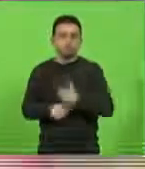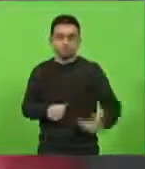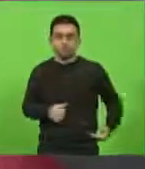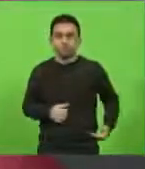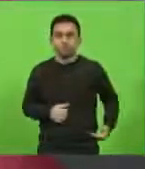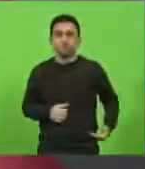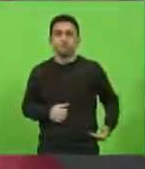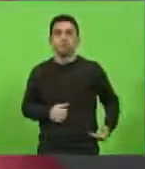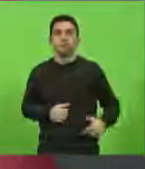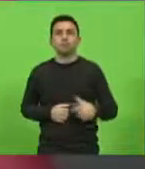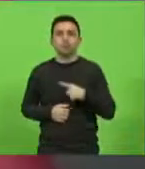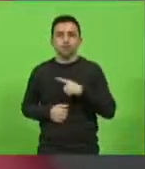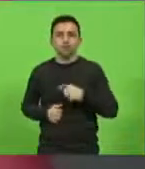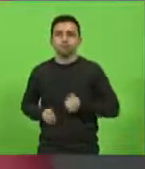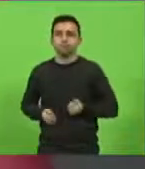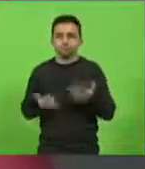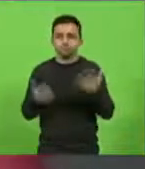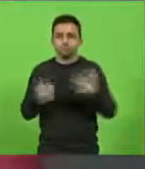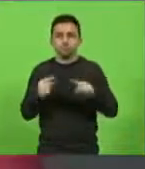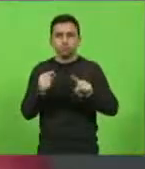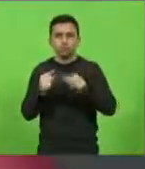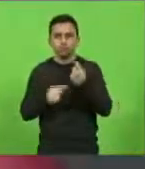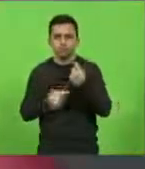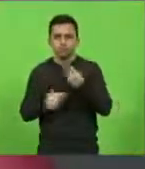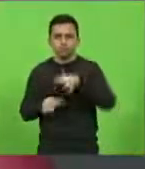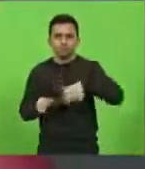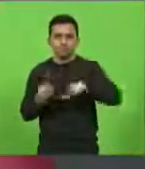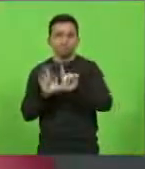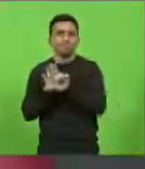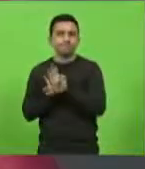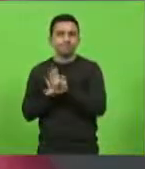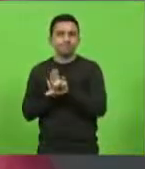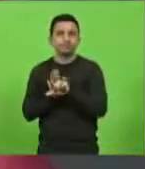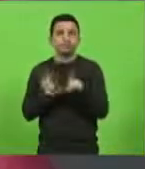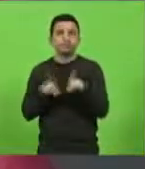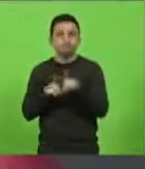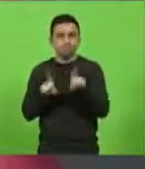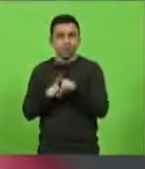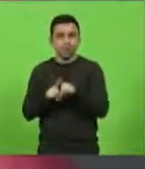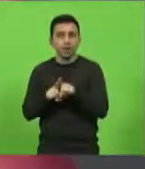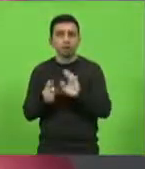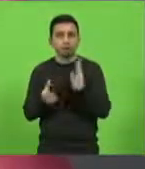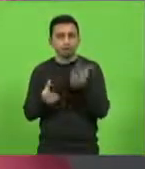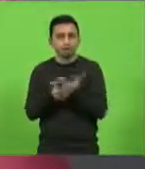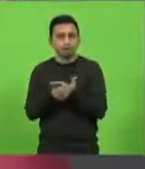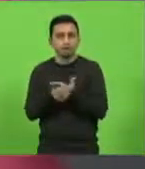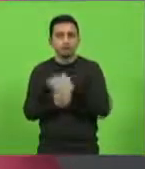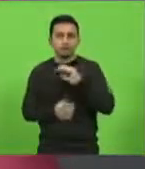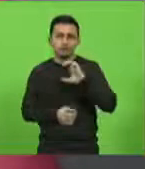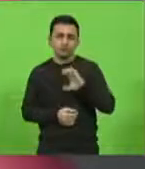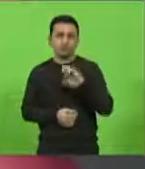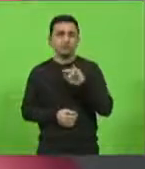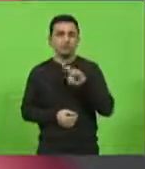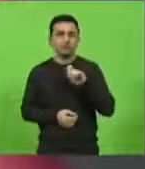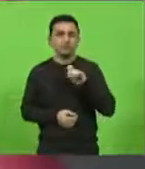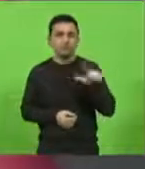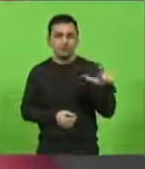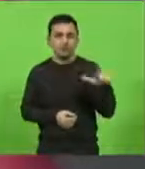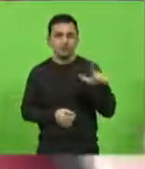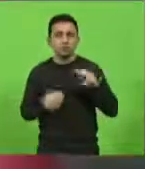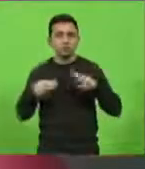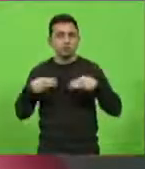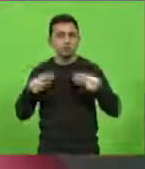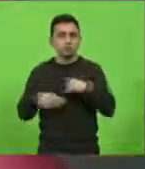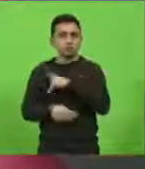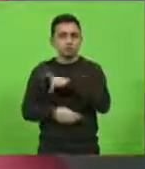despesa em desacordo com as prescrições legais o mesmo vale para o inquérito civil que foi instaurado perante o ministério público de Santa Catarina